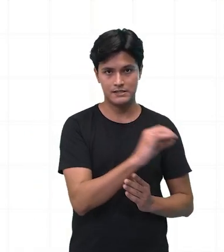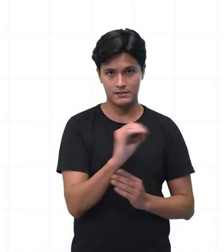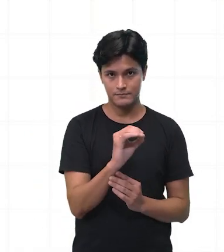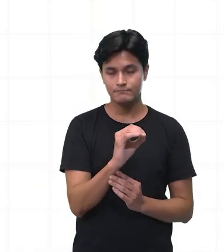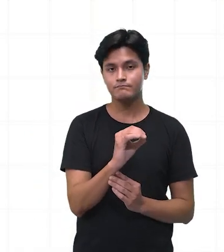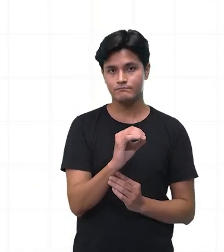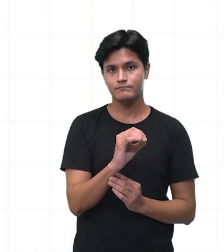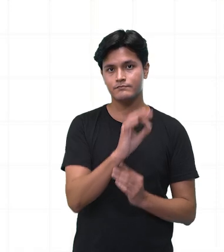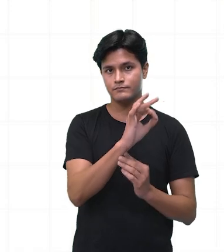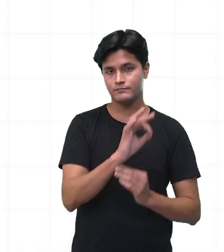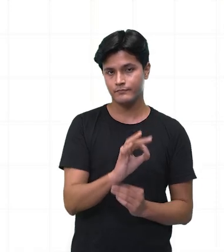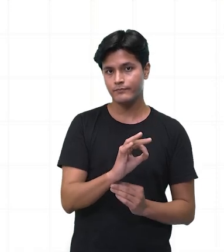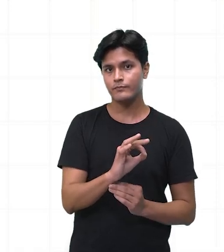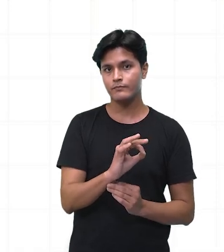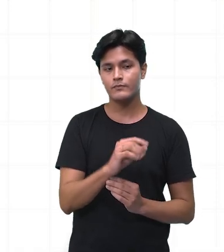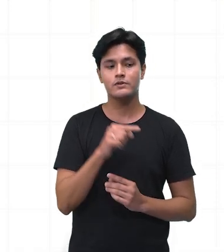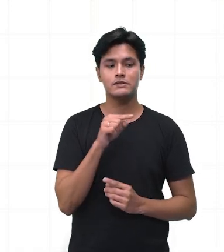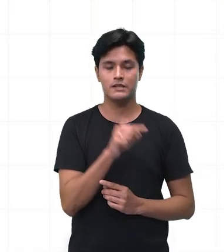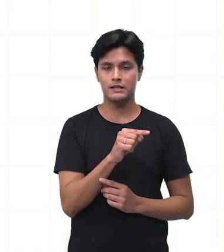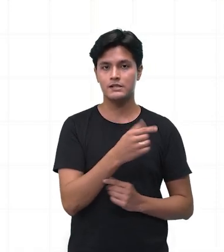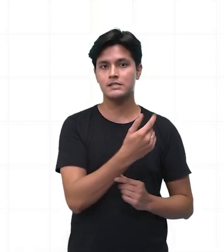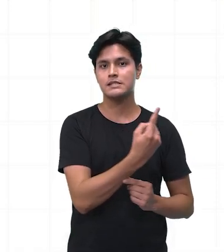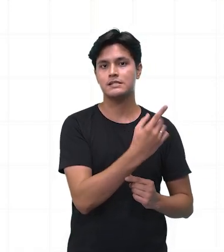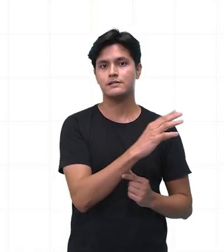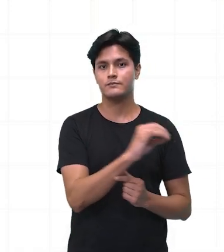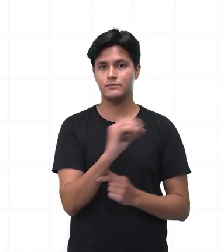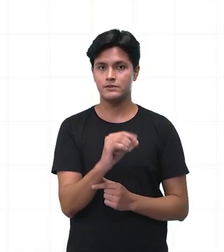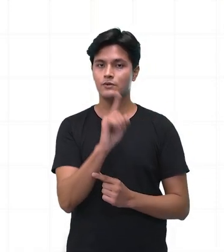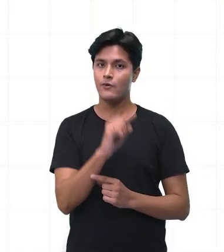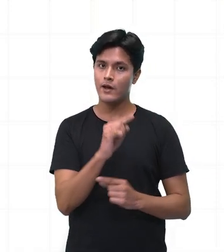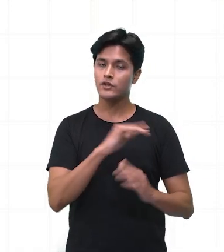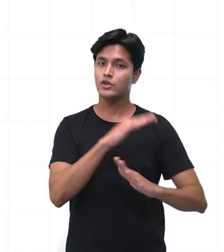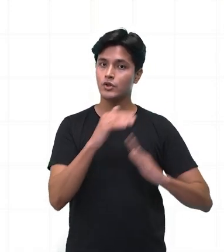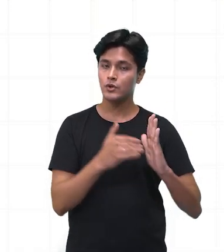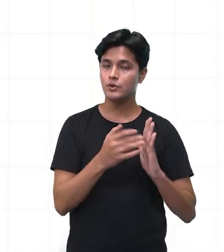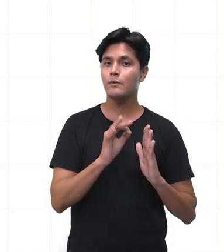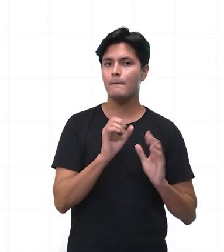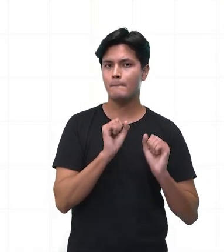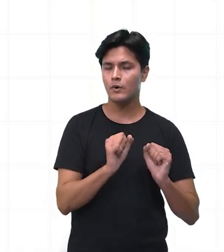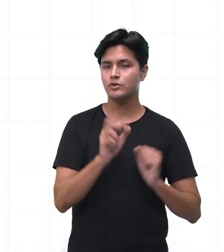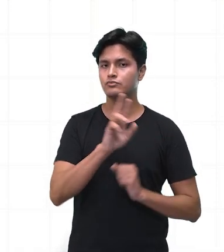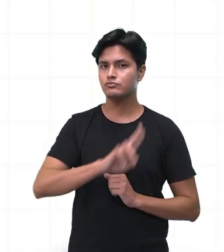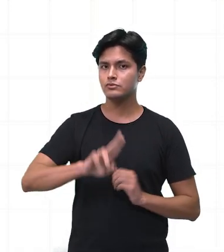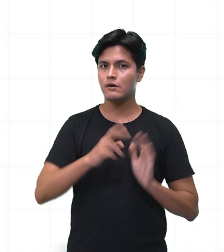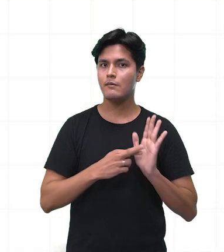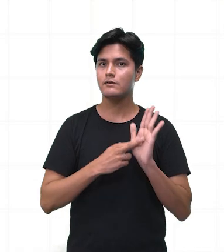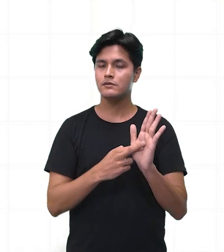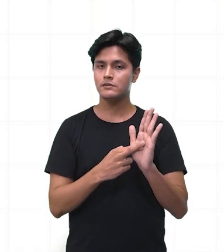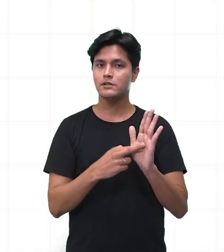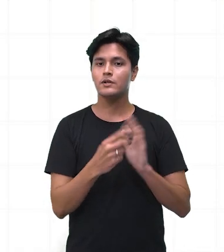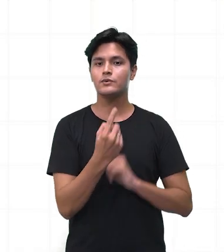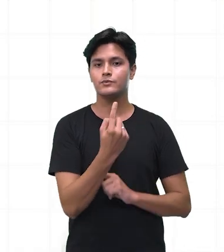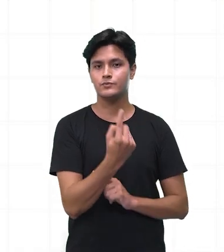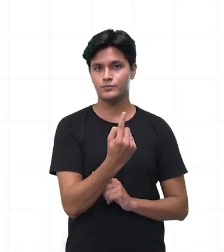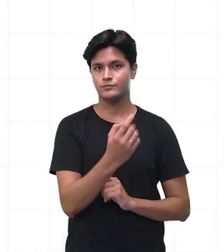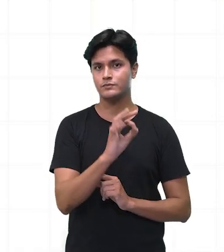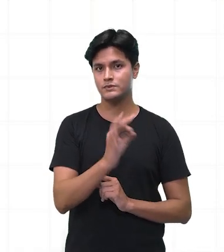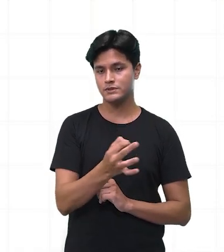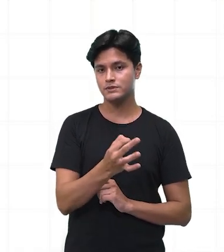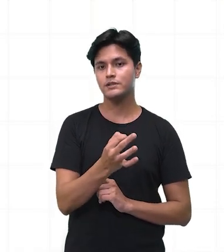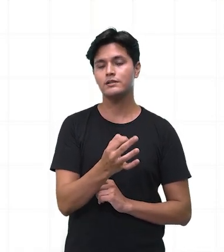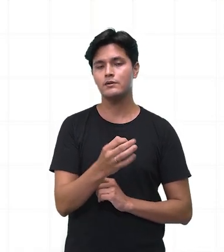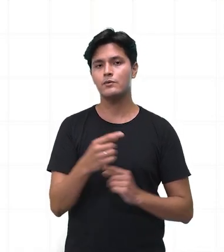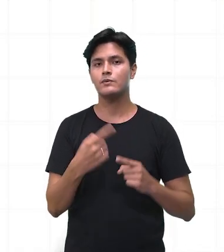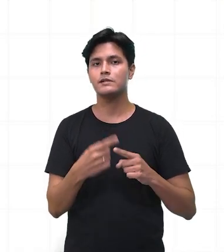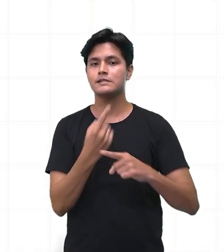é o todo, e ele também pode ser representado por 1. Porque 100% é 100 dividido por 100, e 100 dividido por 100